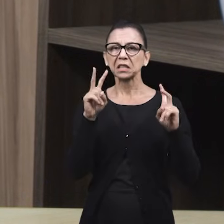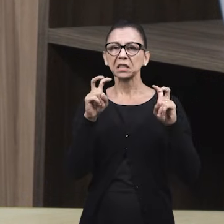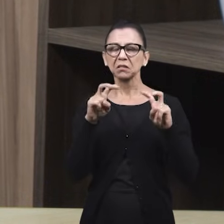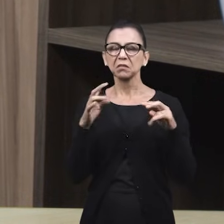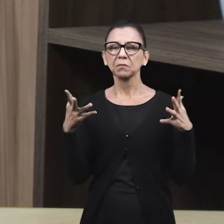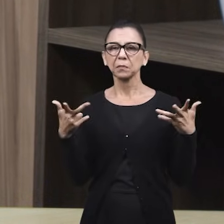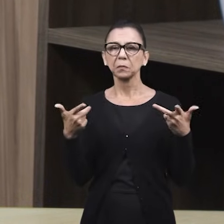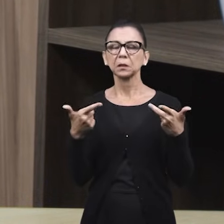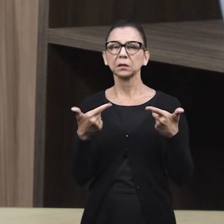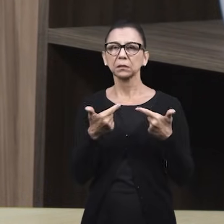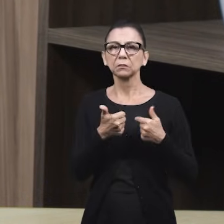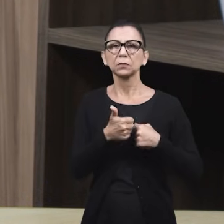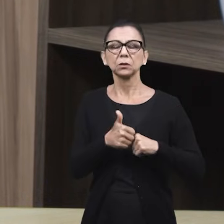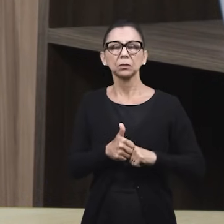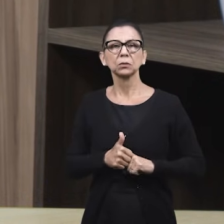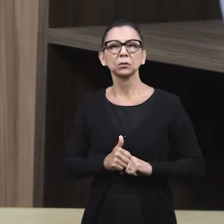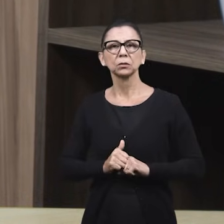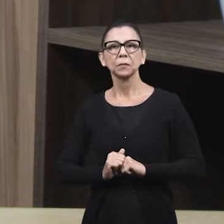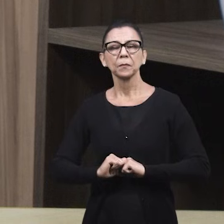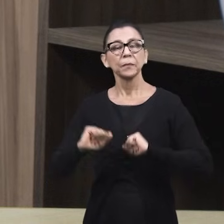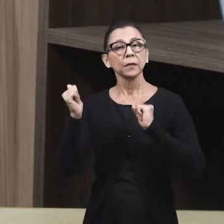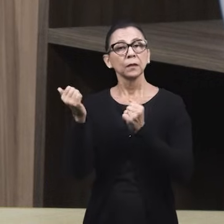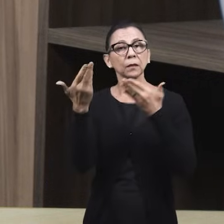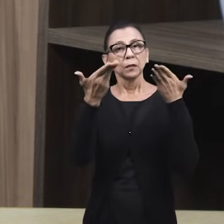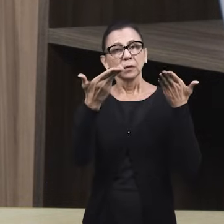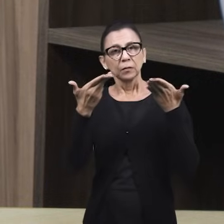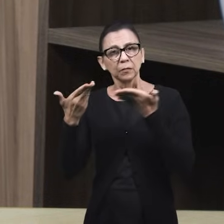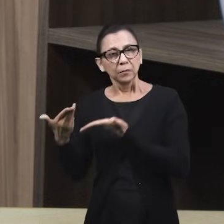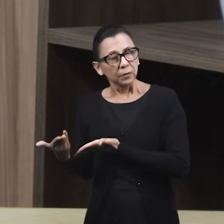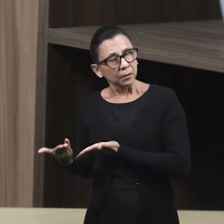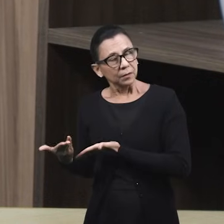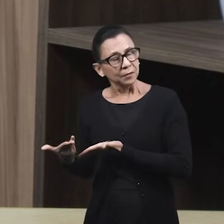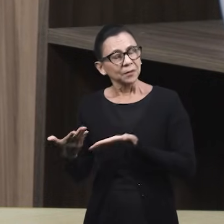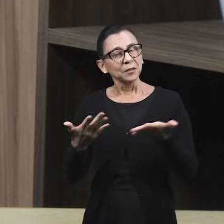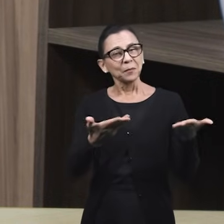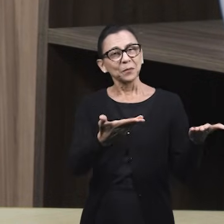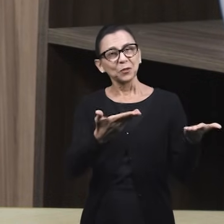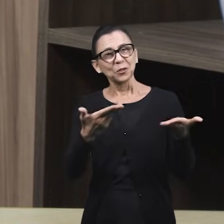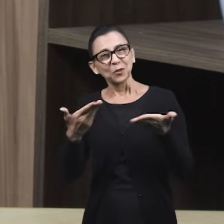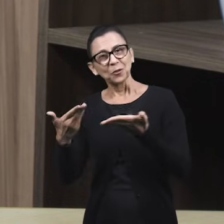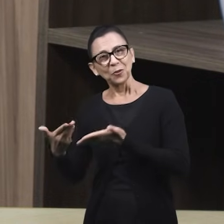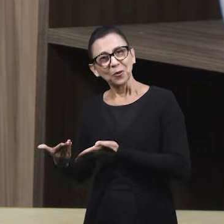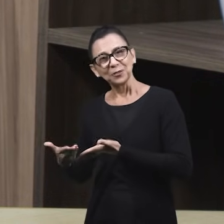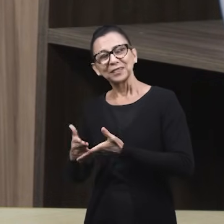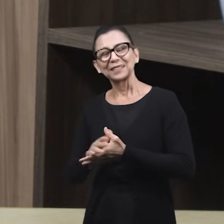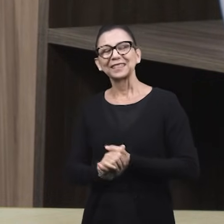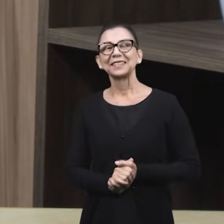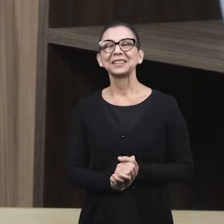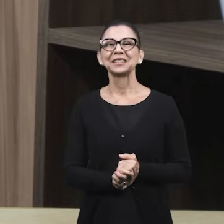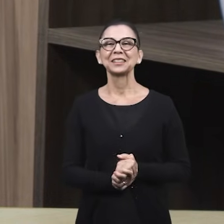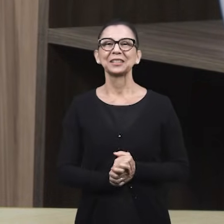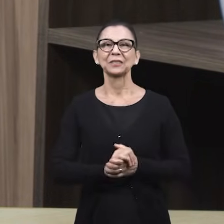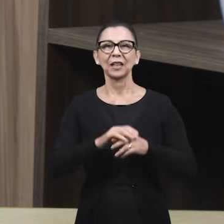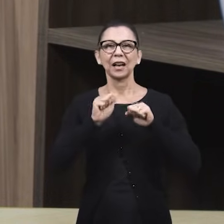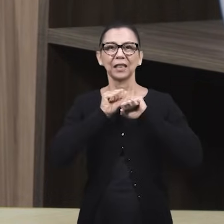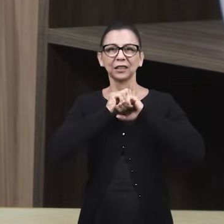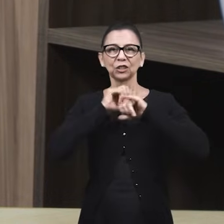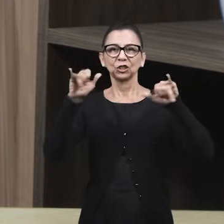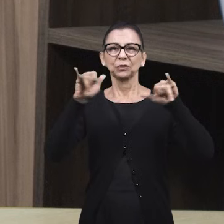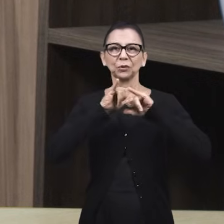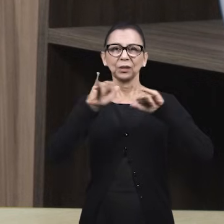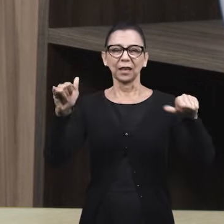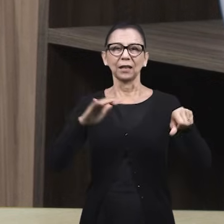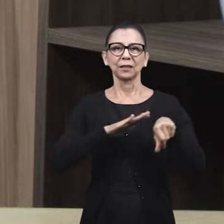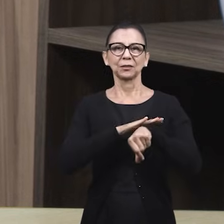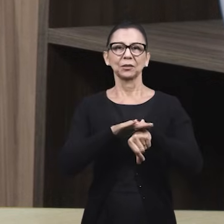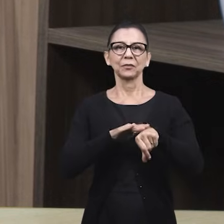realmente maravilhoso. Então eu convido você, nós estamos te convocando até a fazer esse trabalho de divulgação do